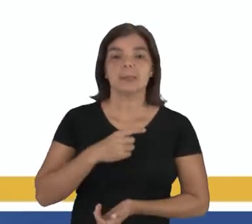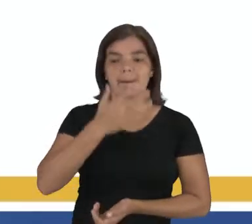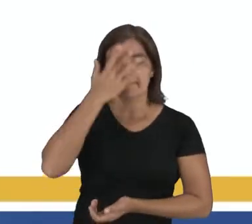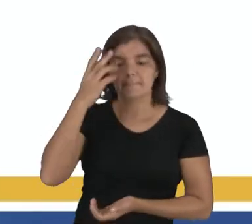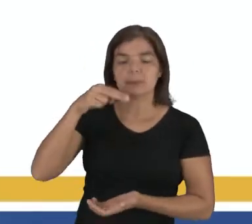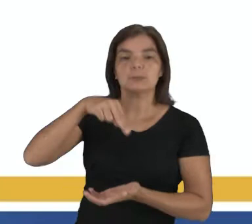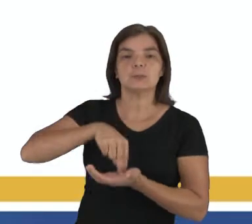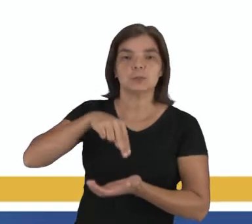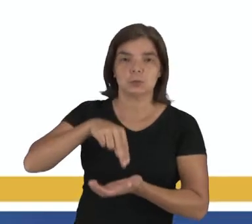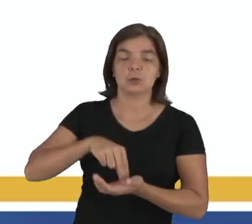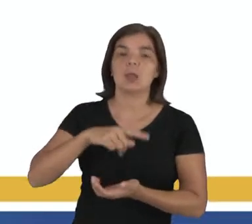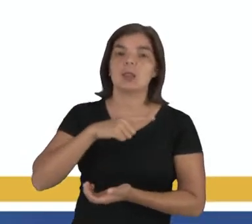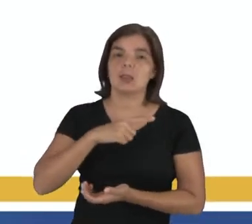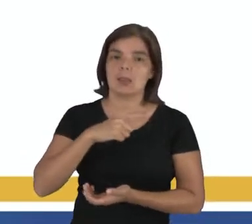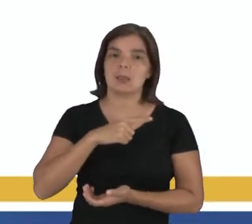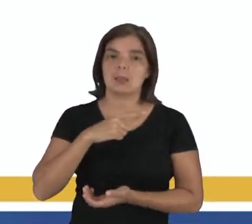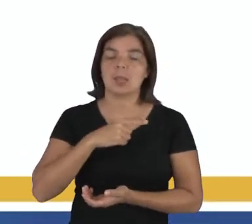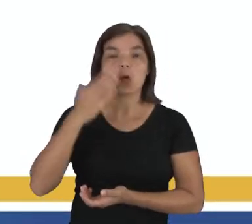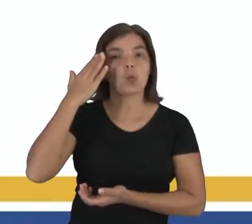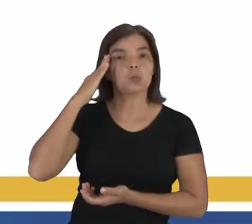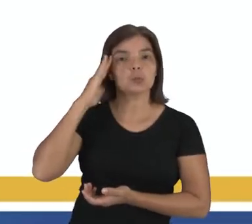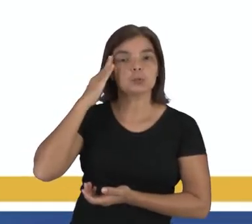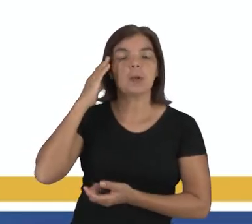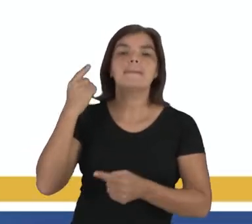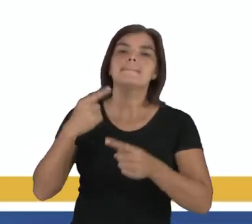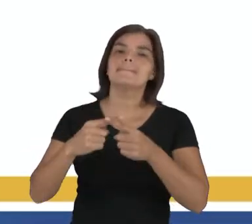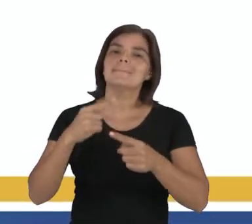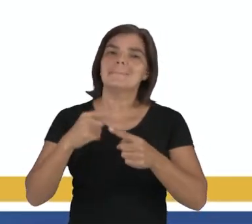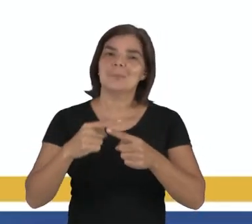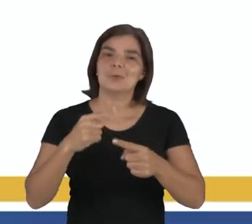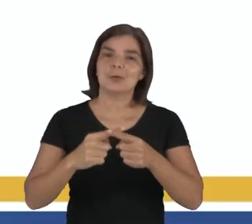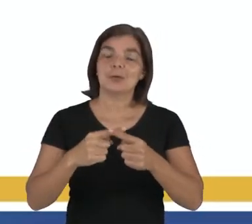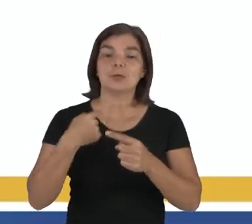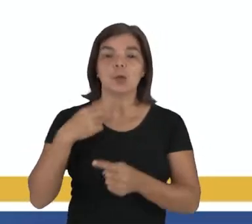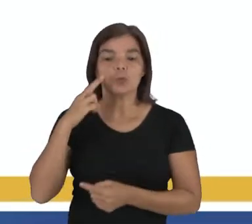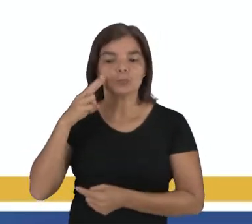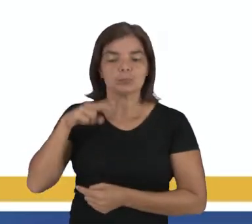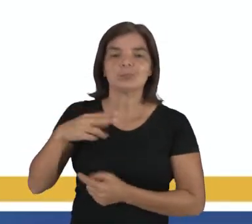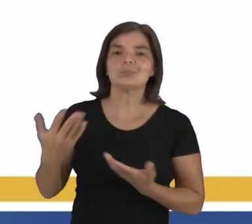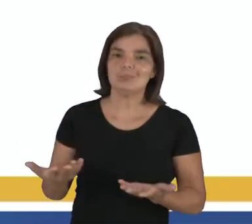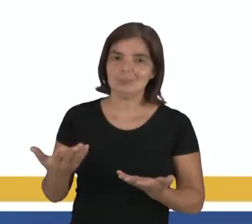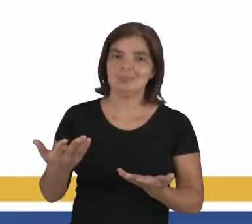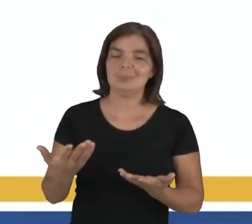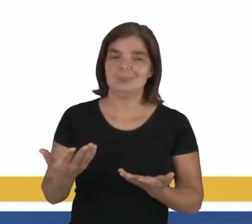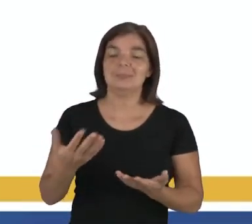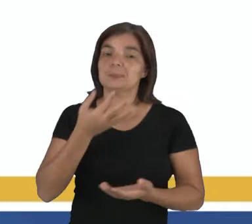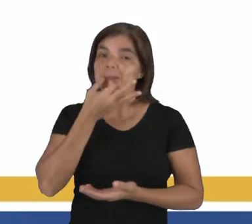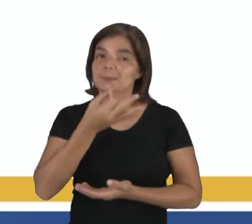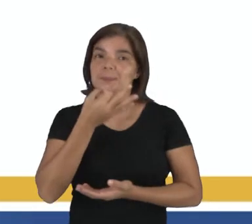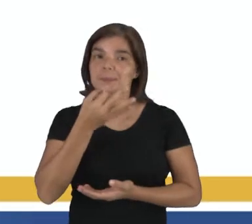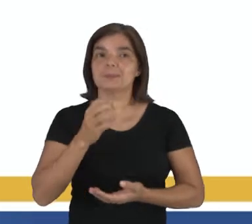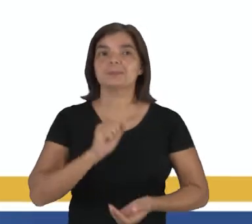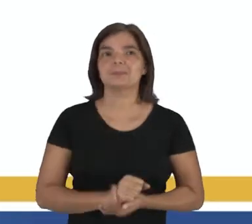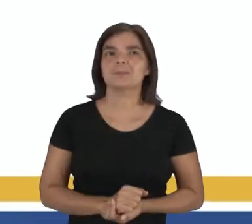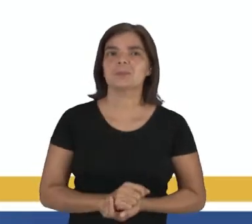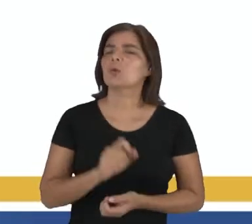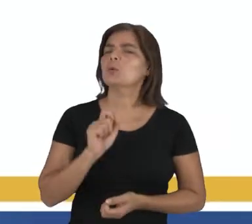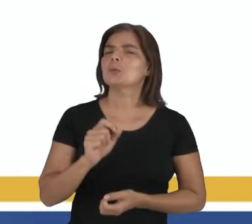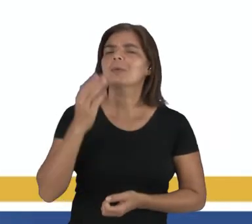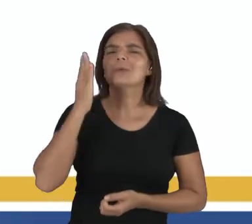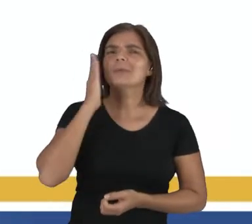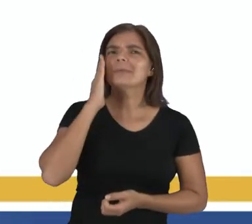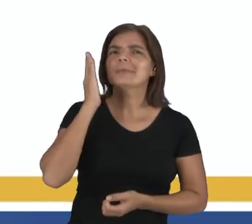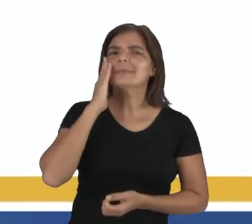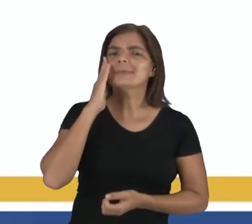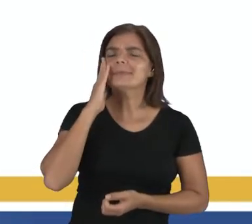dessas personagens tem uma interpretação porque tem o seu posicionamento, um ponto de vista. O que